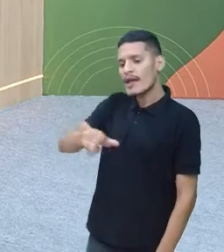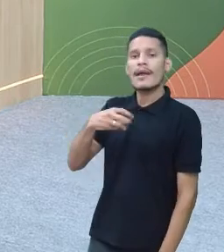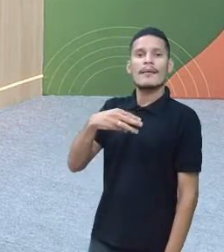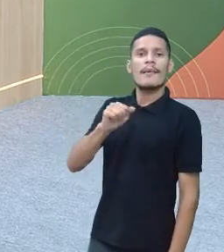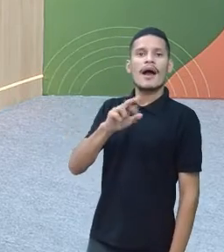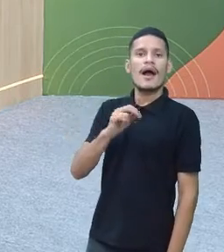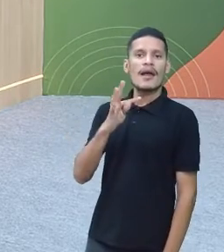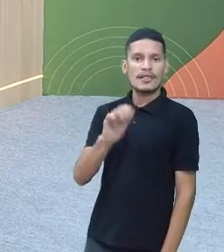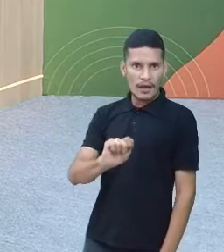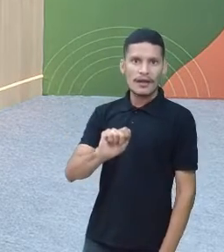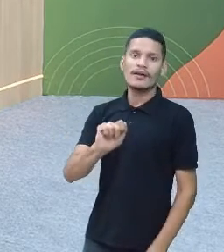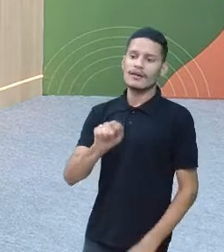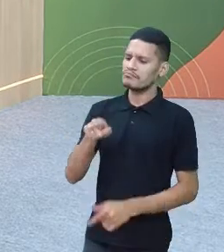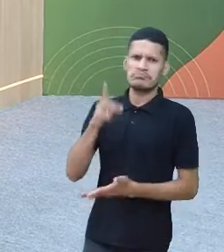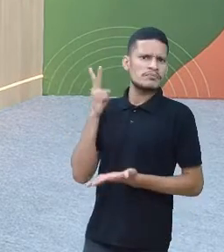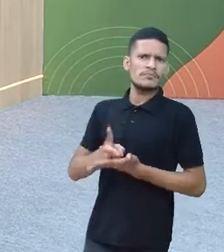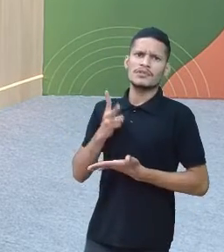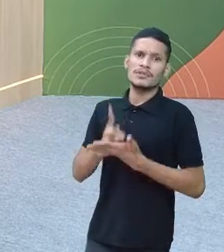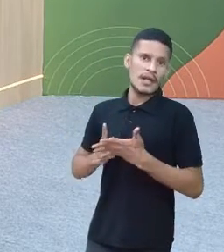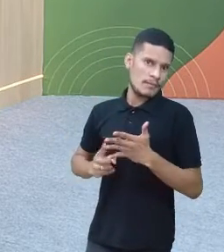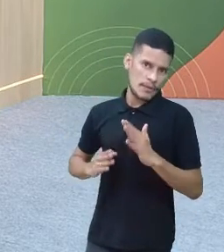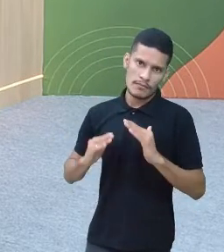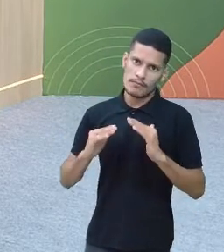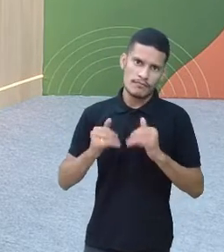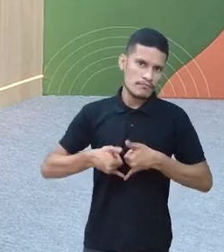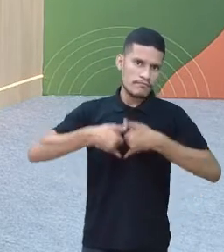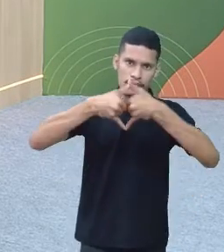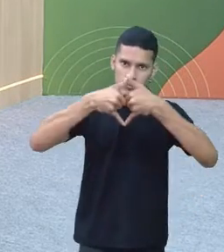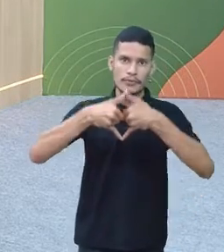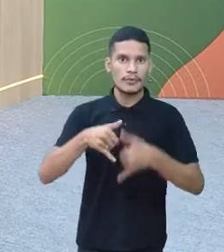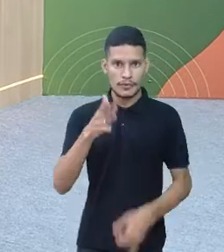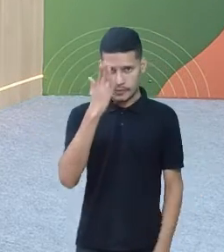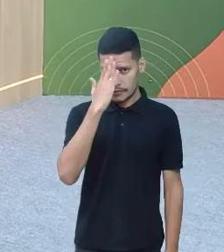Marta, Bença. Mas vamos seguir, né?